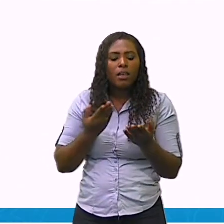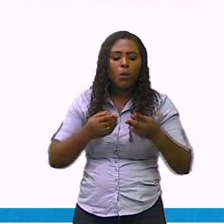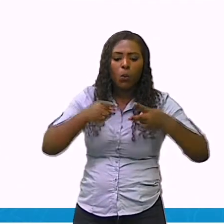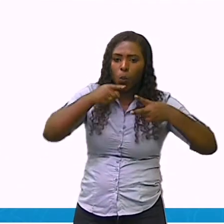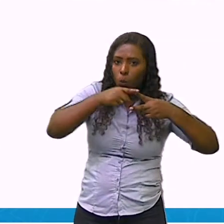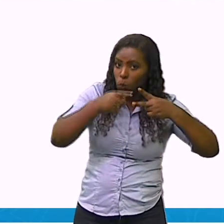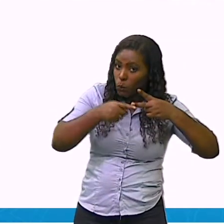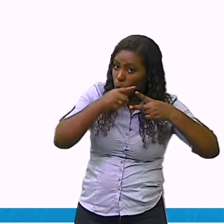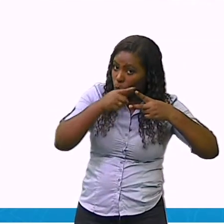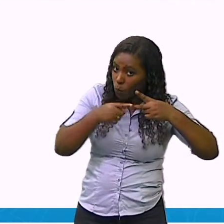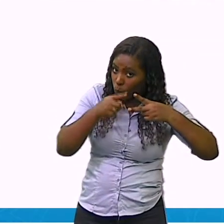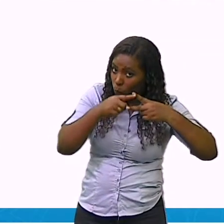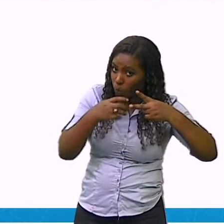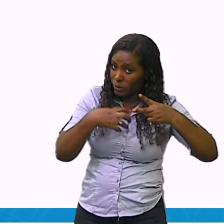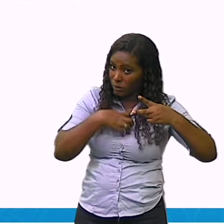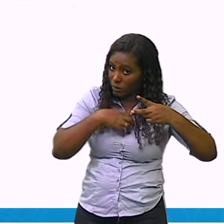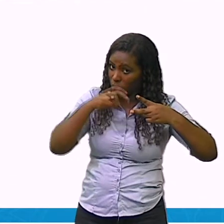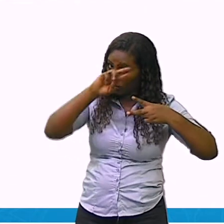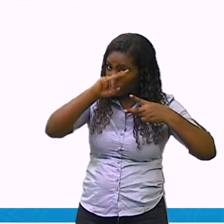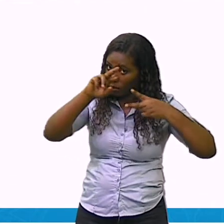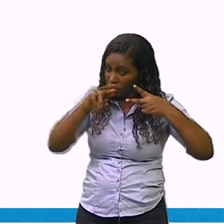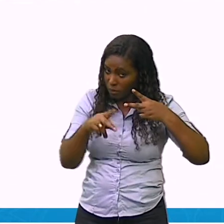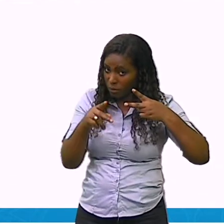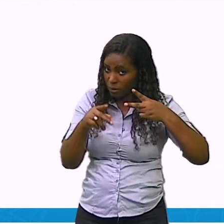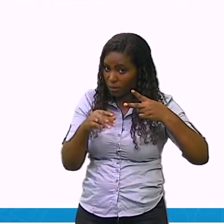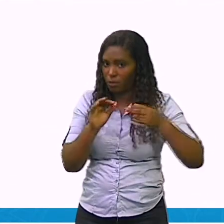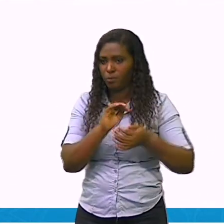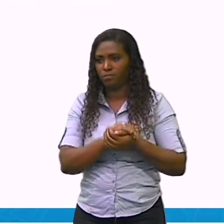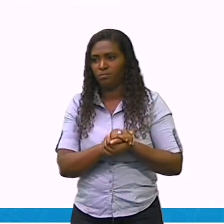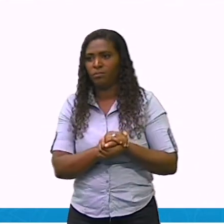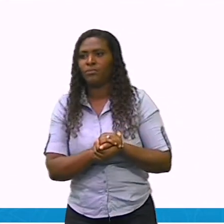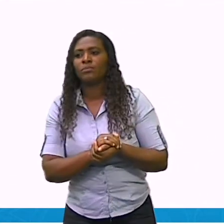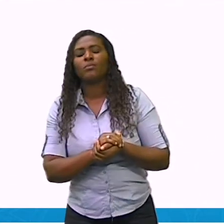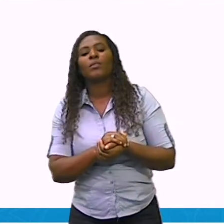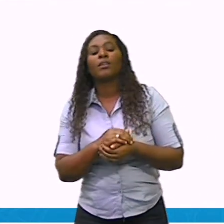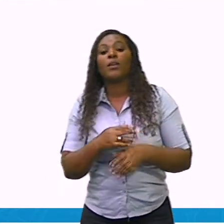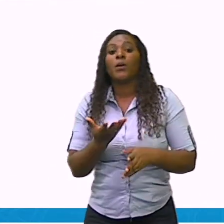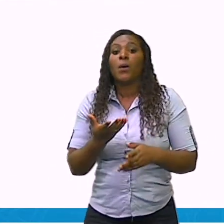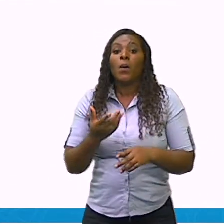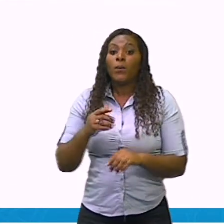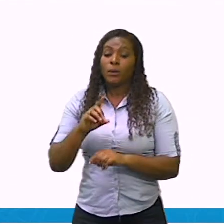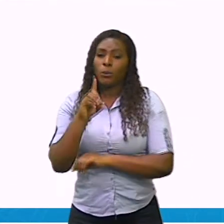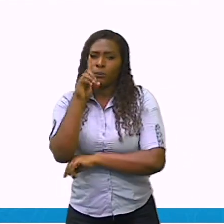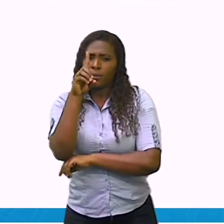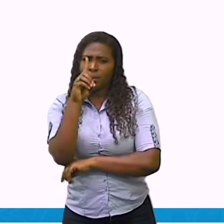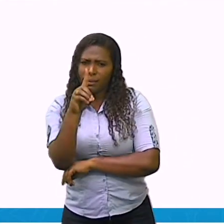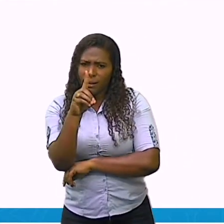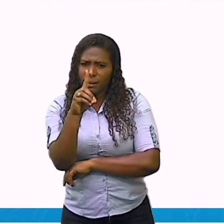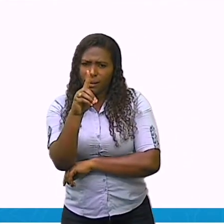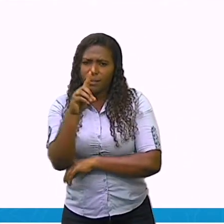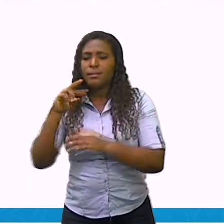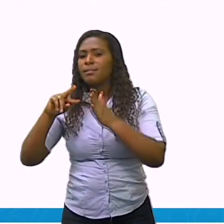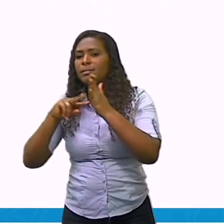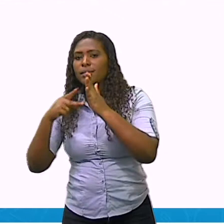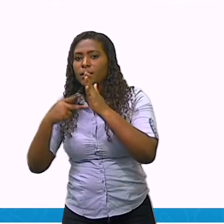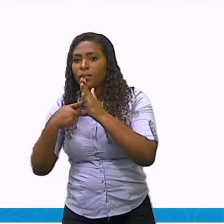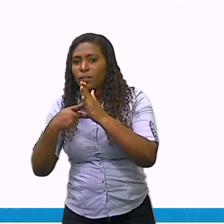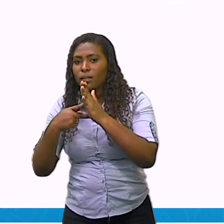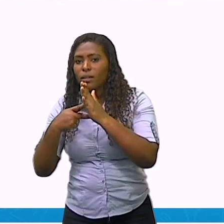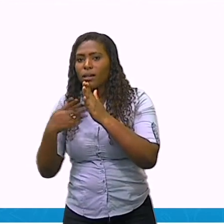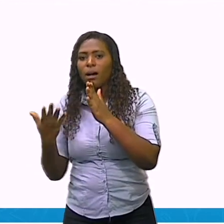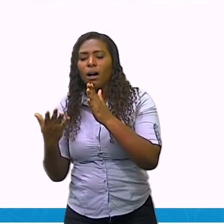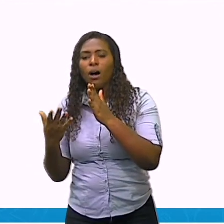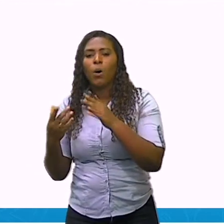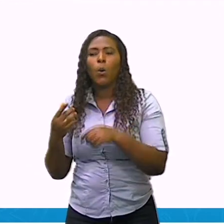mudar. Vamos representar por D o número de dias e por A